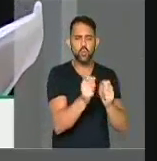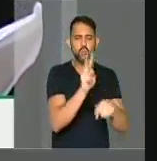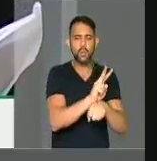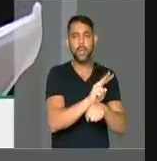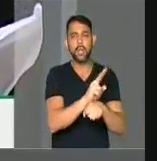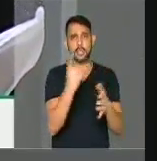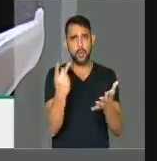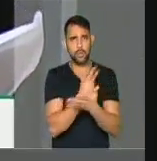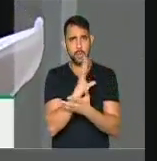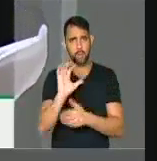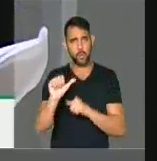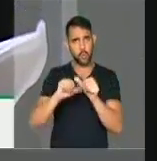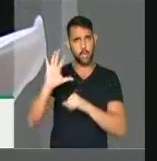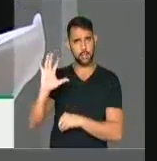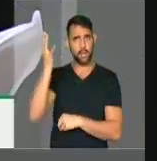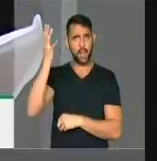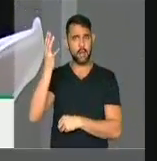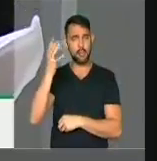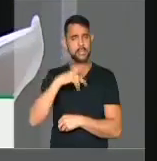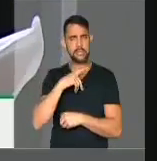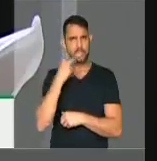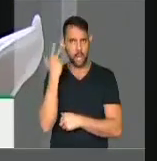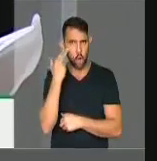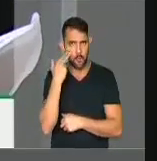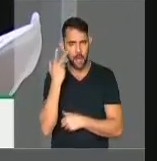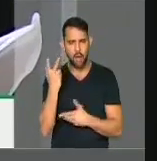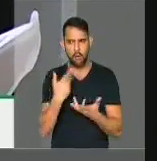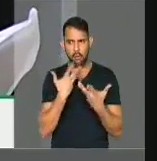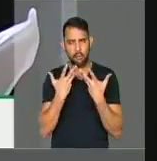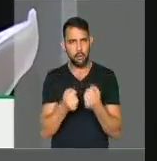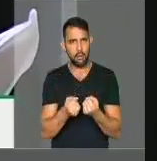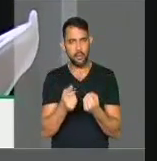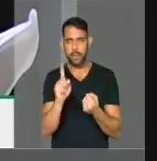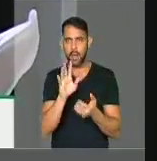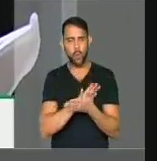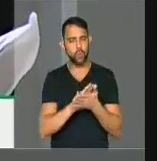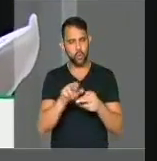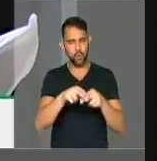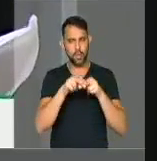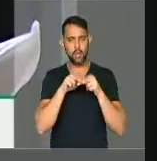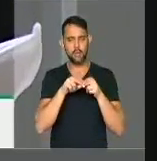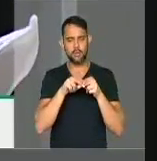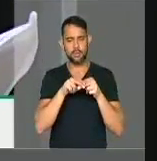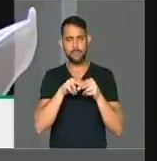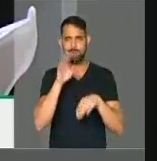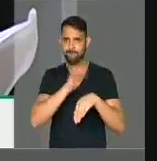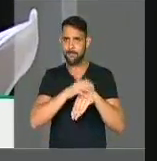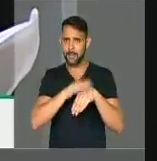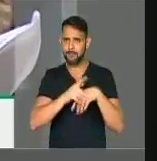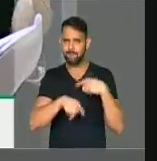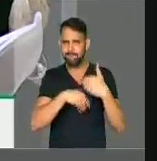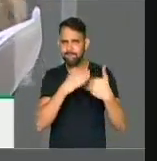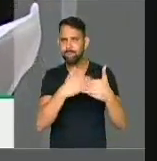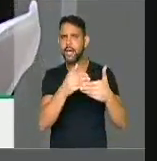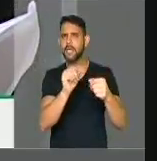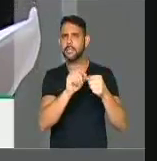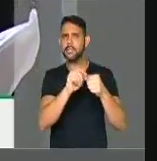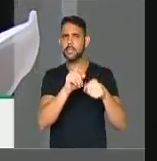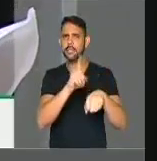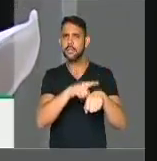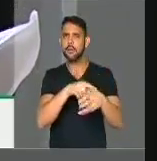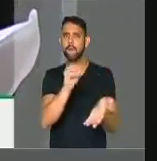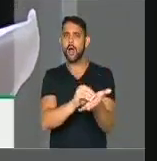hídricos. Esse fenômeno não será tranquilo. No caso de cada vez mais